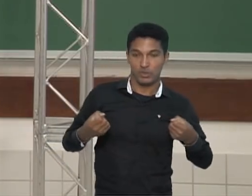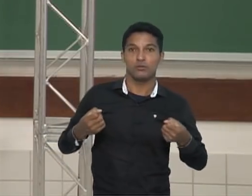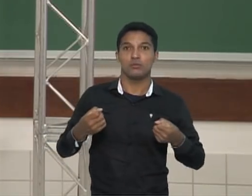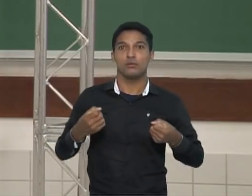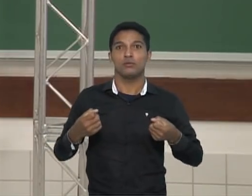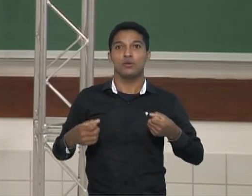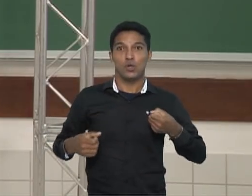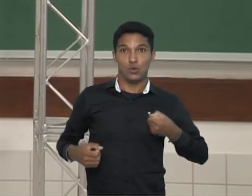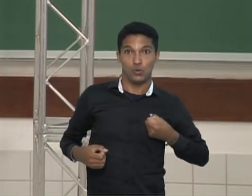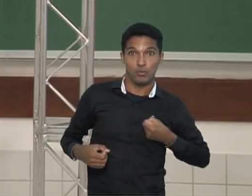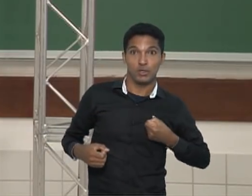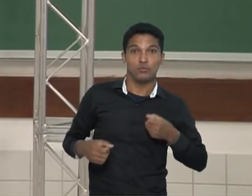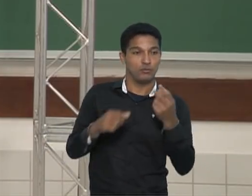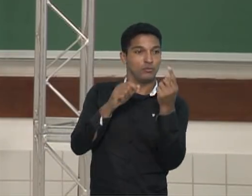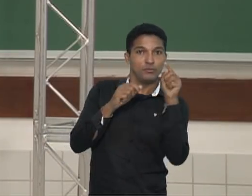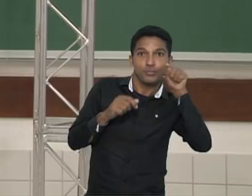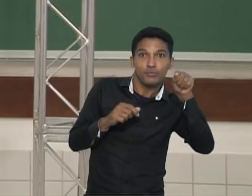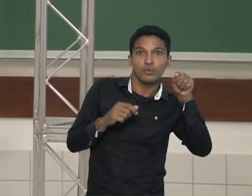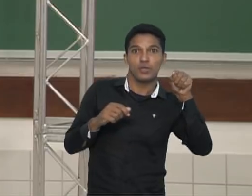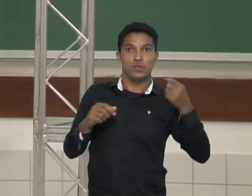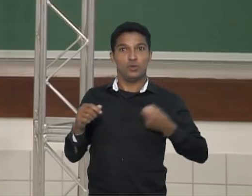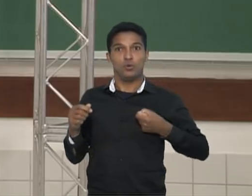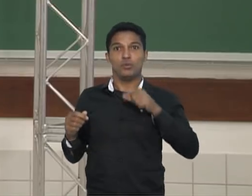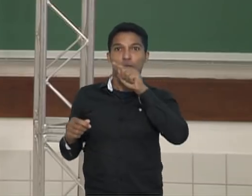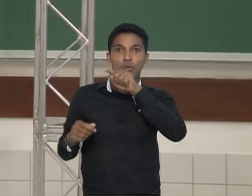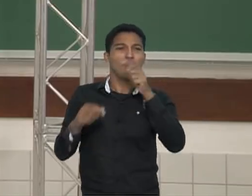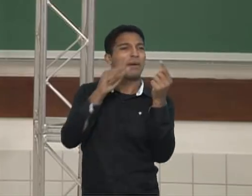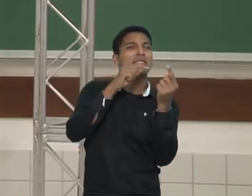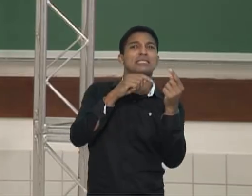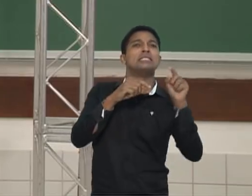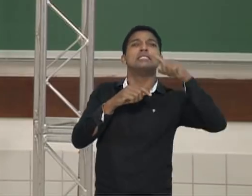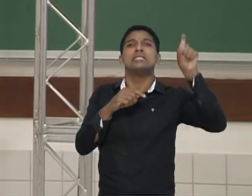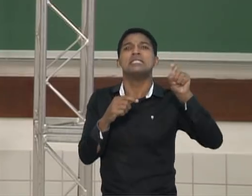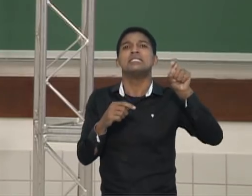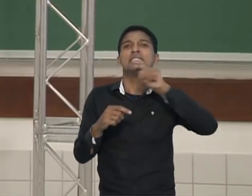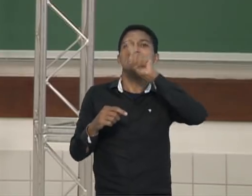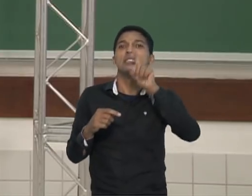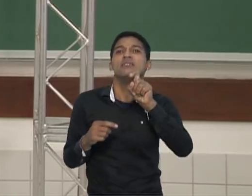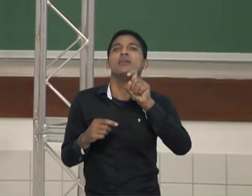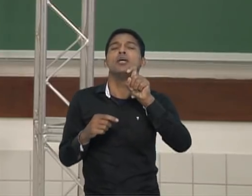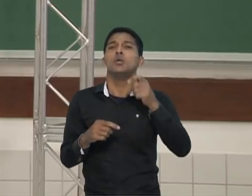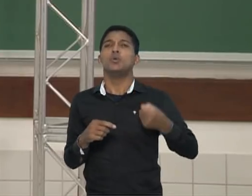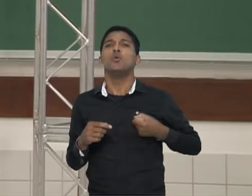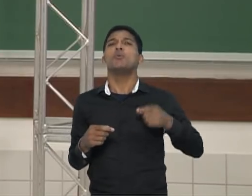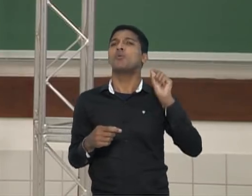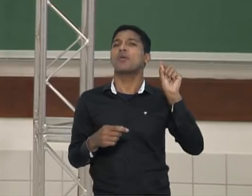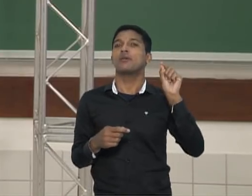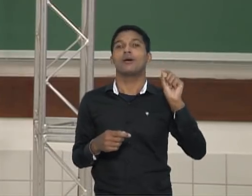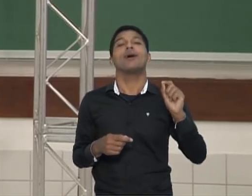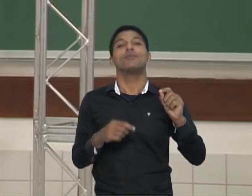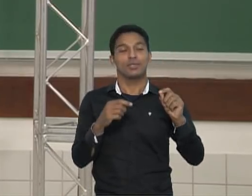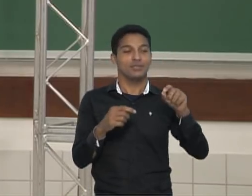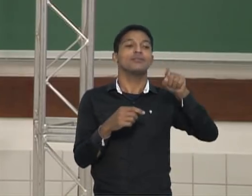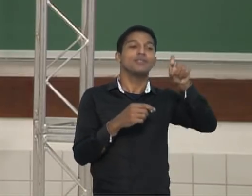esses dois números não são definidos, né? Então eu vou usar letras, tá bom? Então é por isso que foi